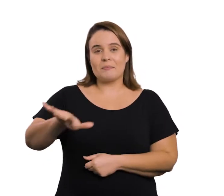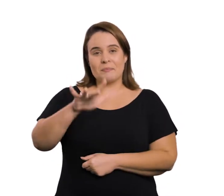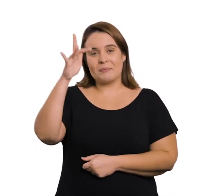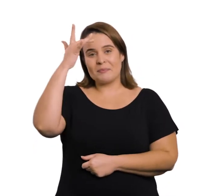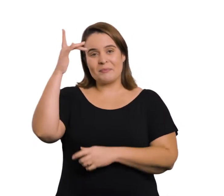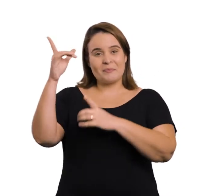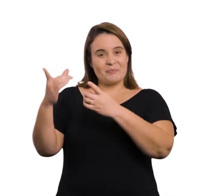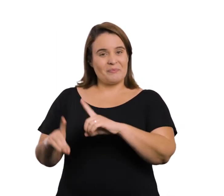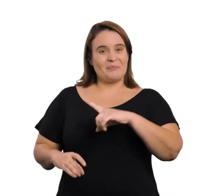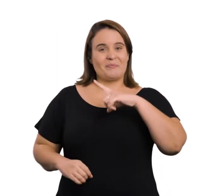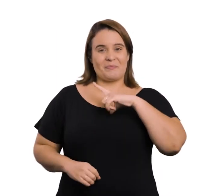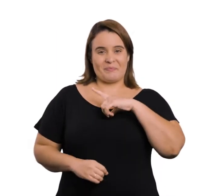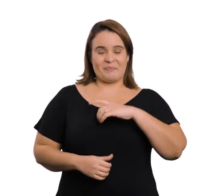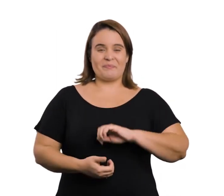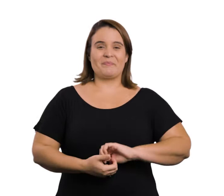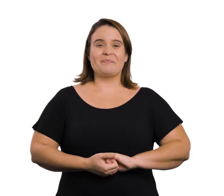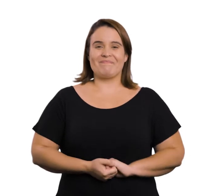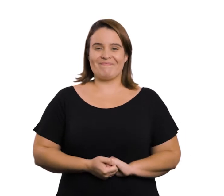com deficiência.